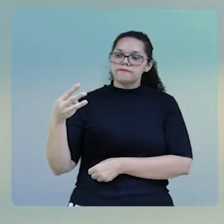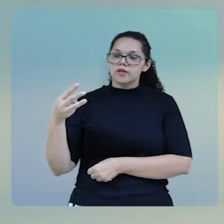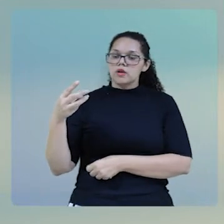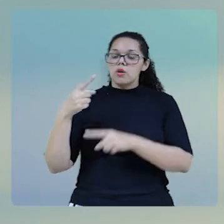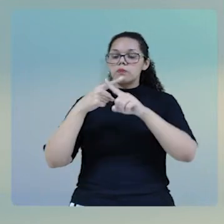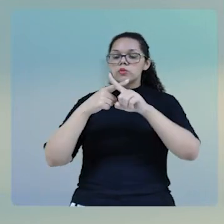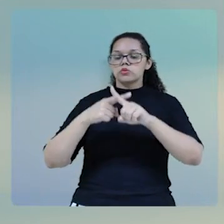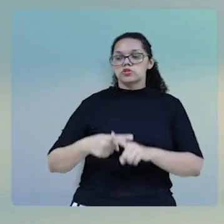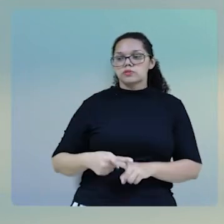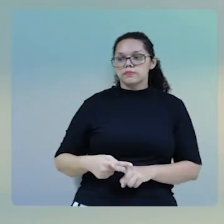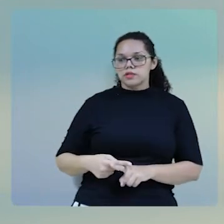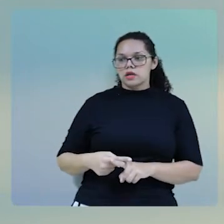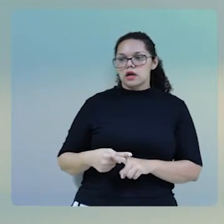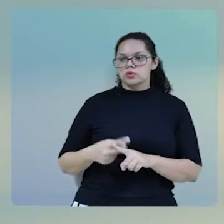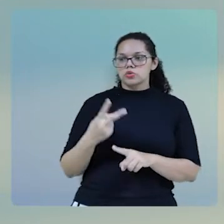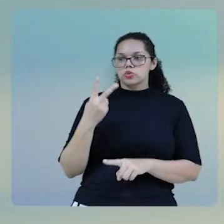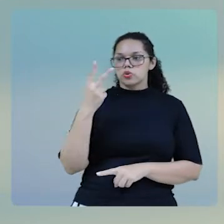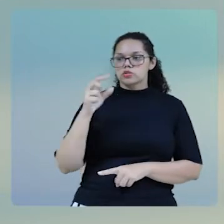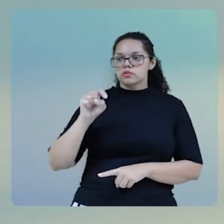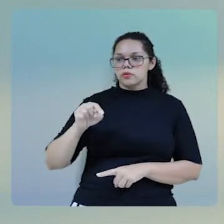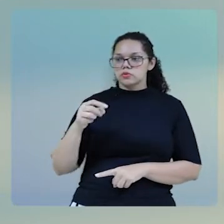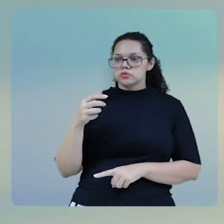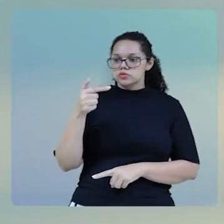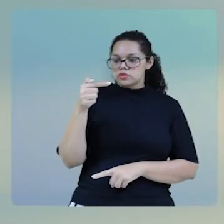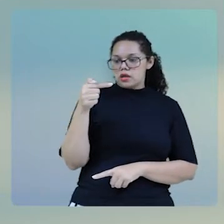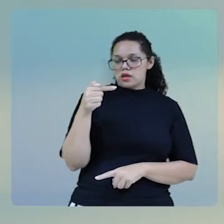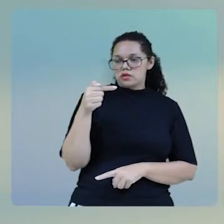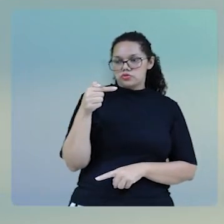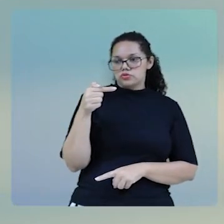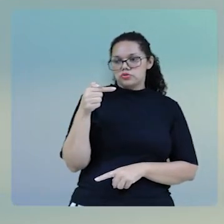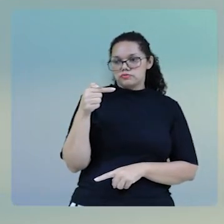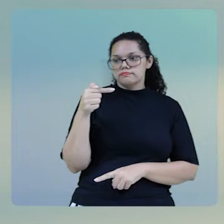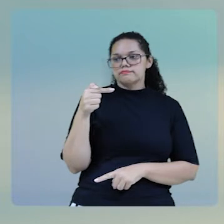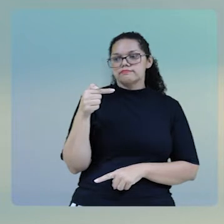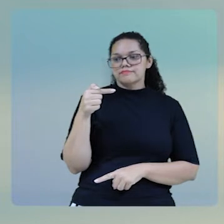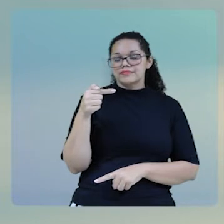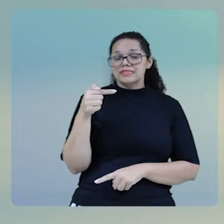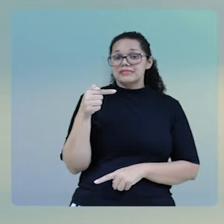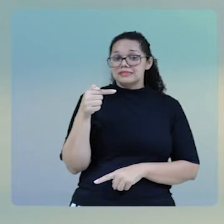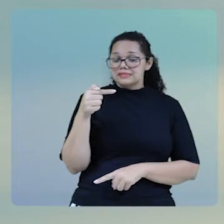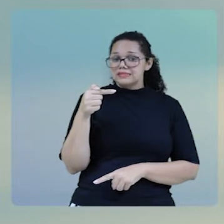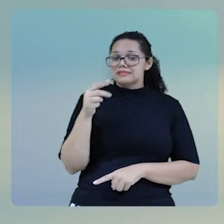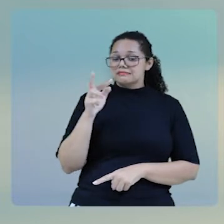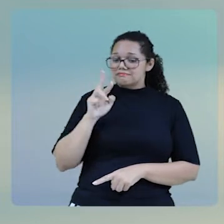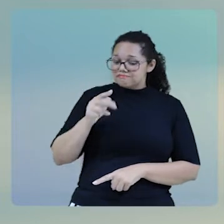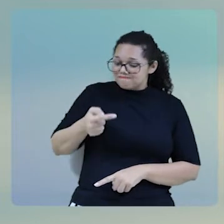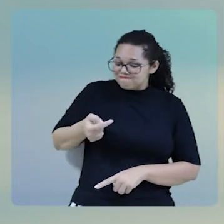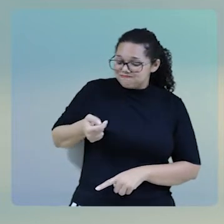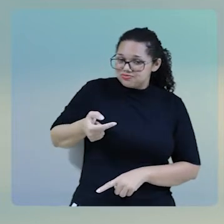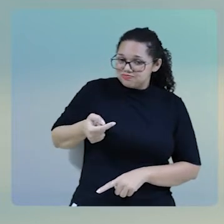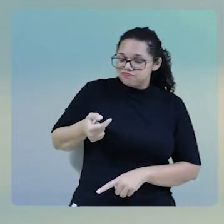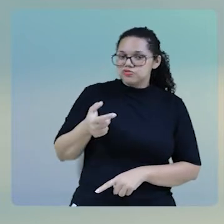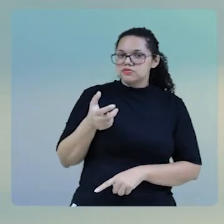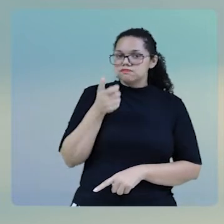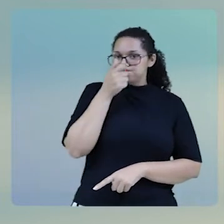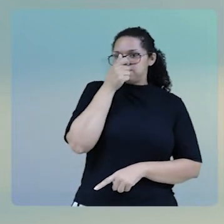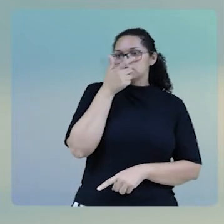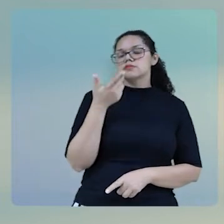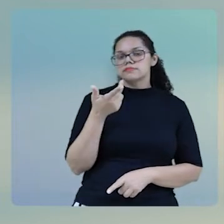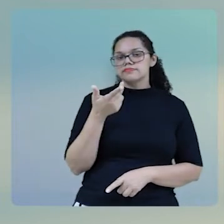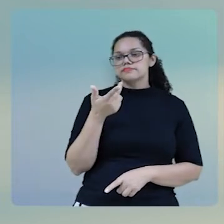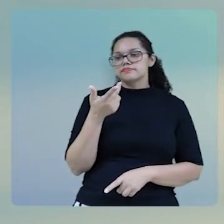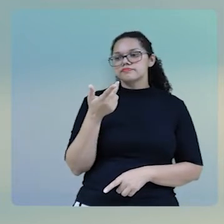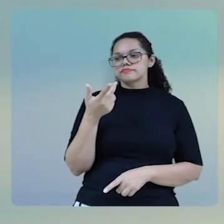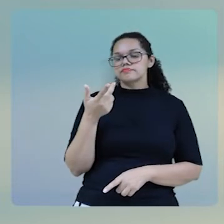multiplicado pela corrente 2,7. As contas estão bem apertadas, vezes 2,7. Vai dar